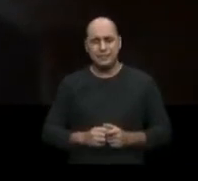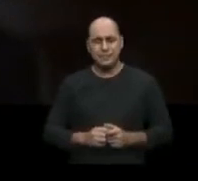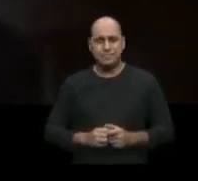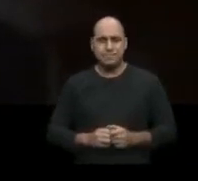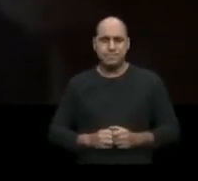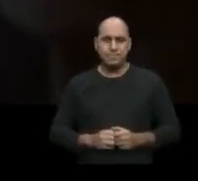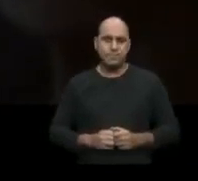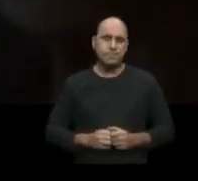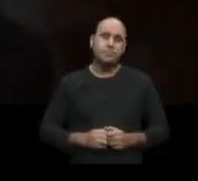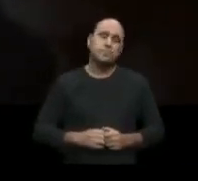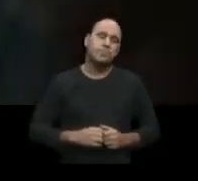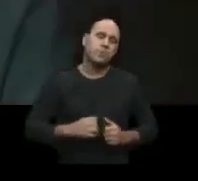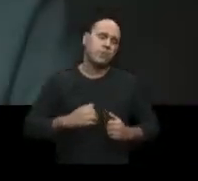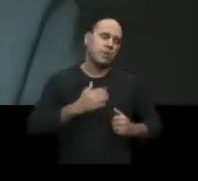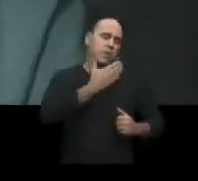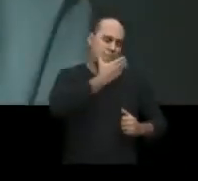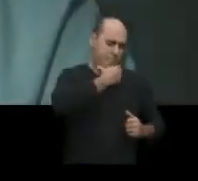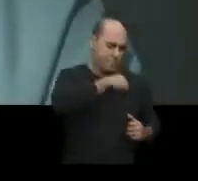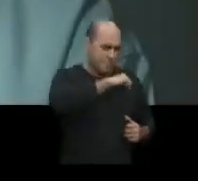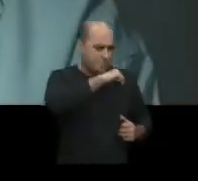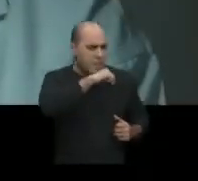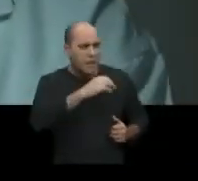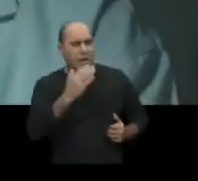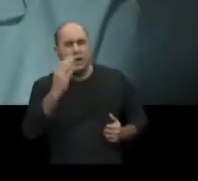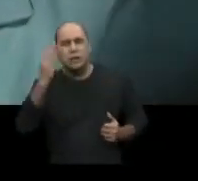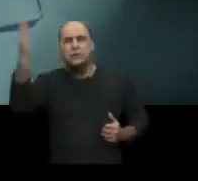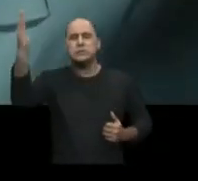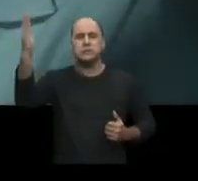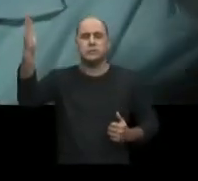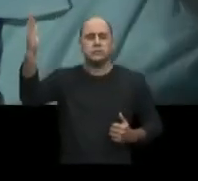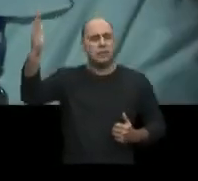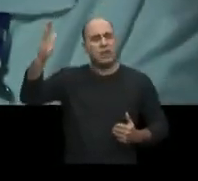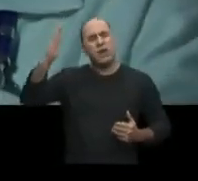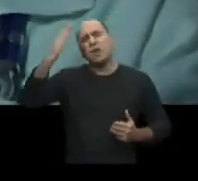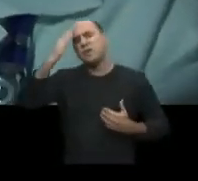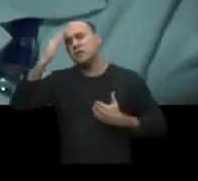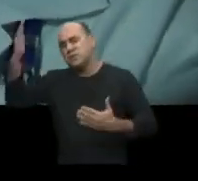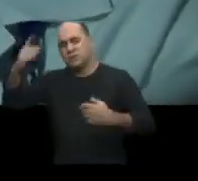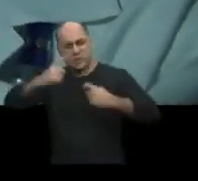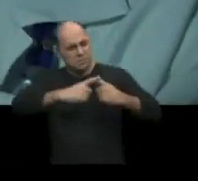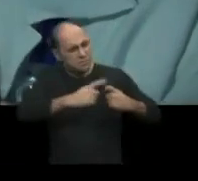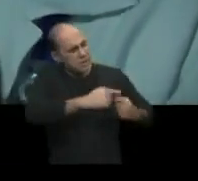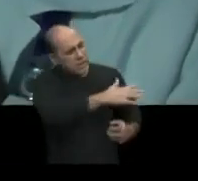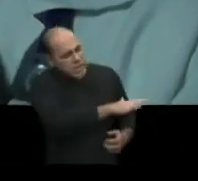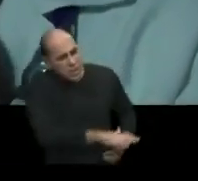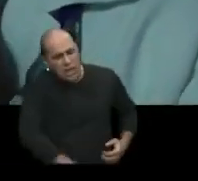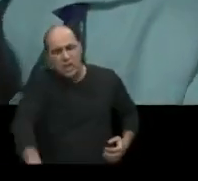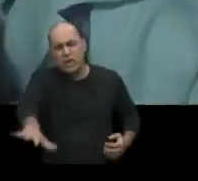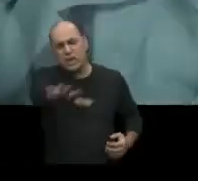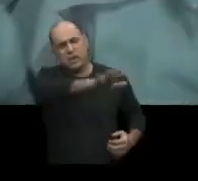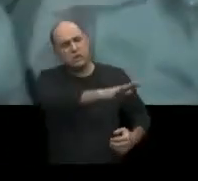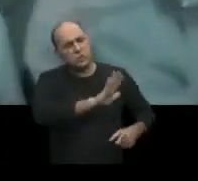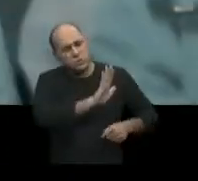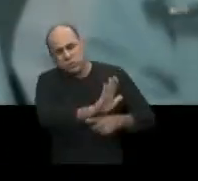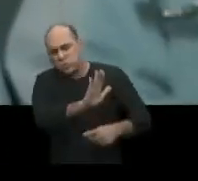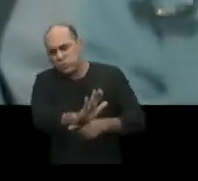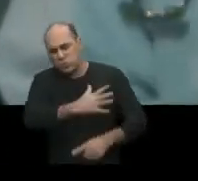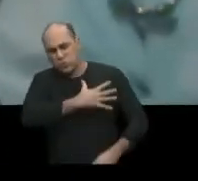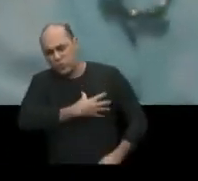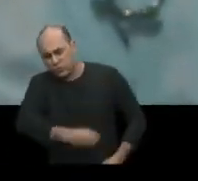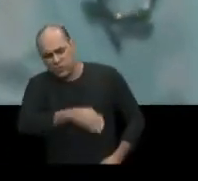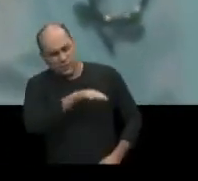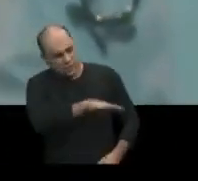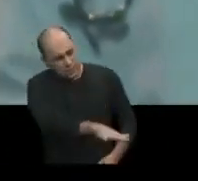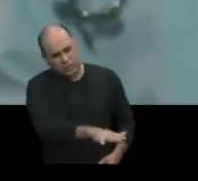Queremos agradecer, Pai, a equipe médica que acompanhou o caso do nosso filho. E